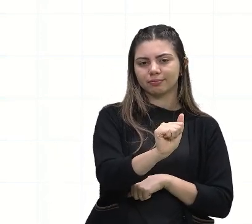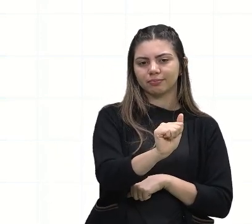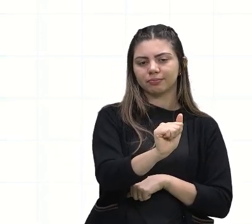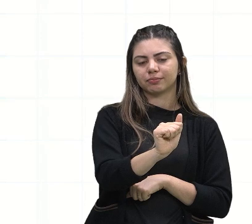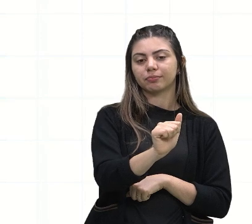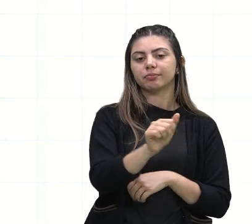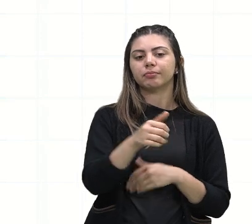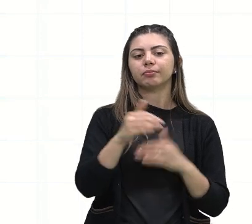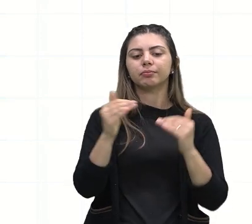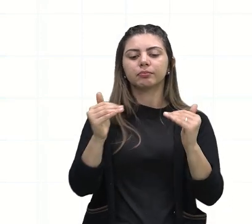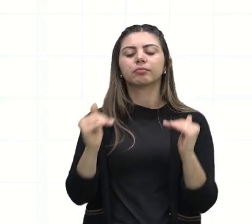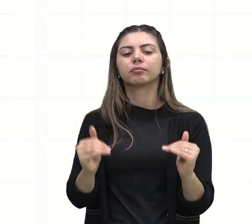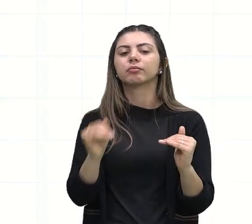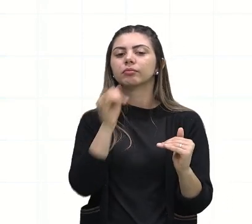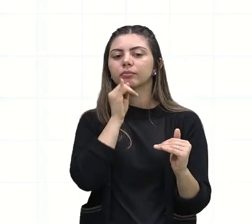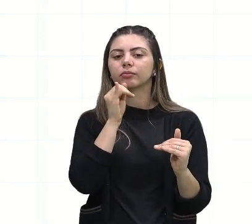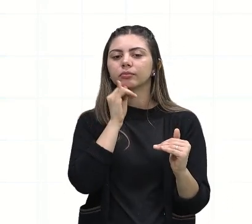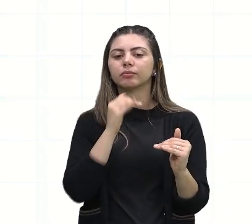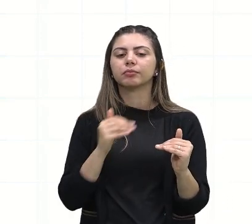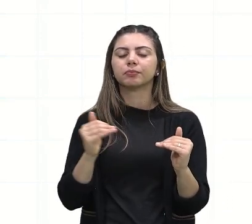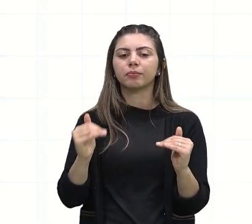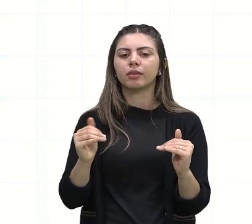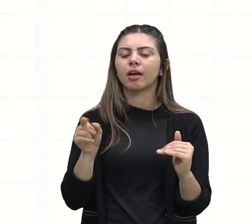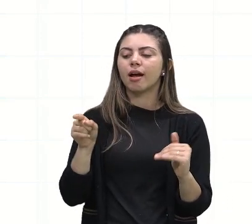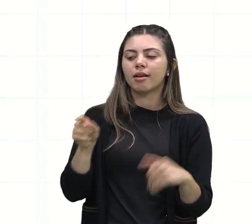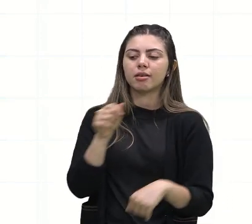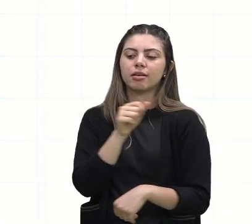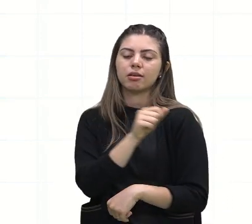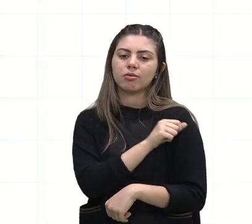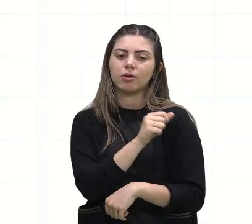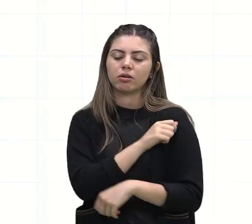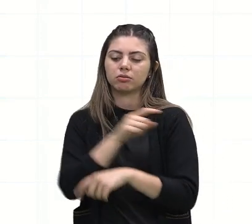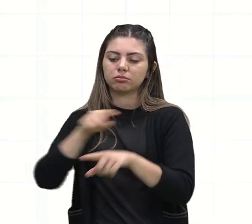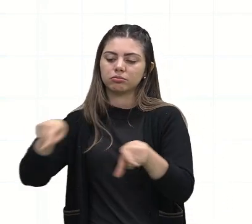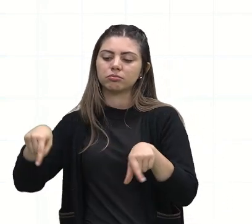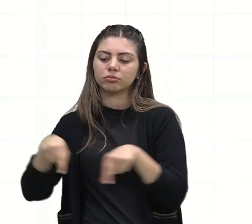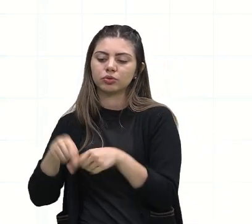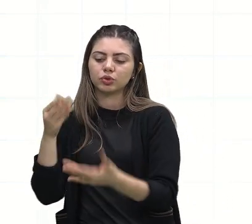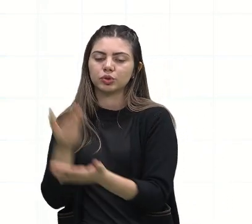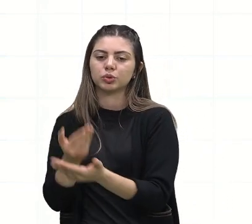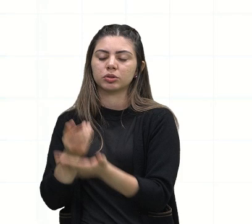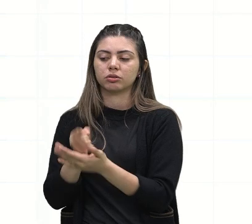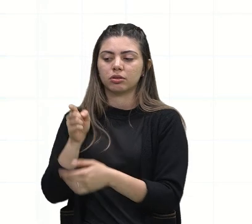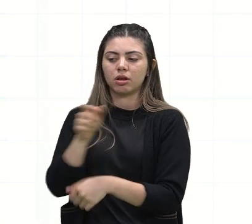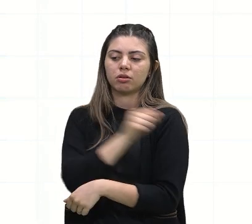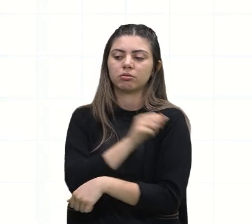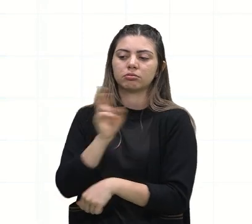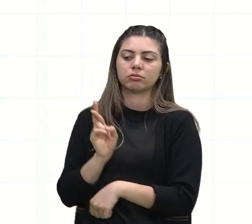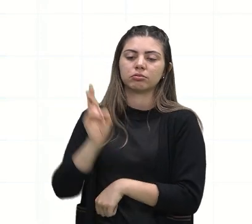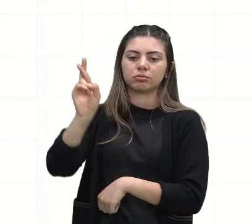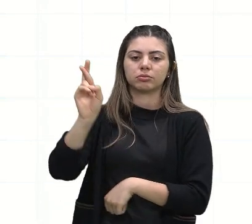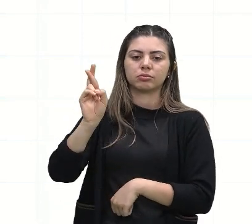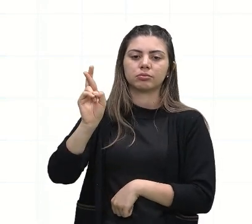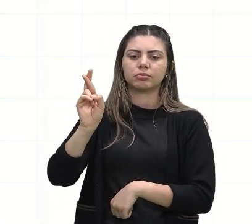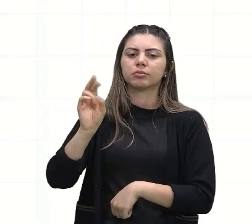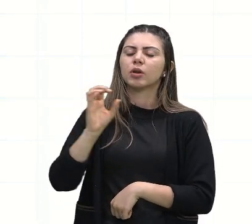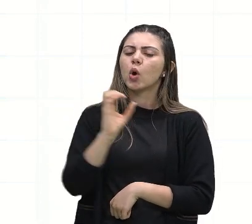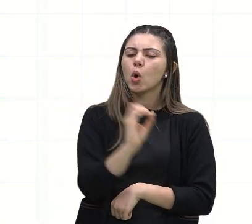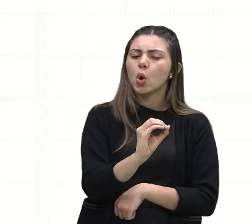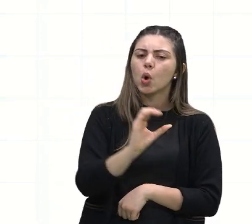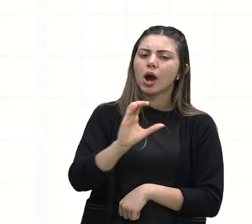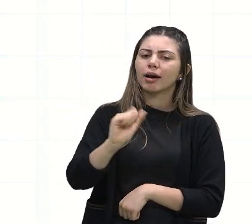E, no segundo exemplo, aquele aluno é o cabeça da turma. Observe que aqui agora eu tenho um